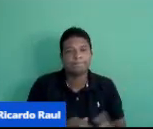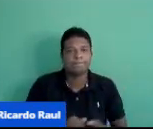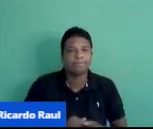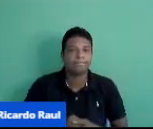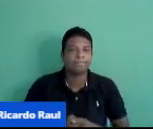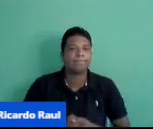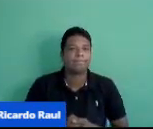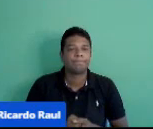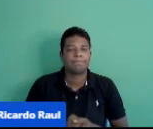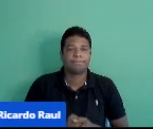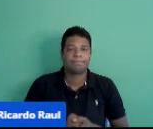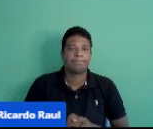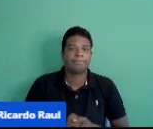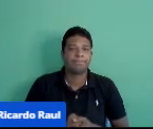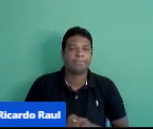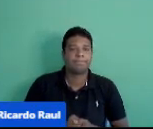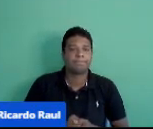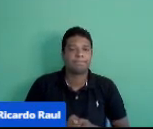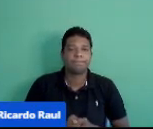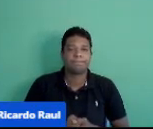forma.